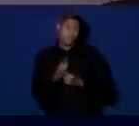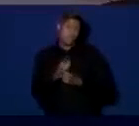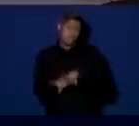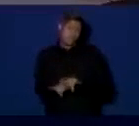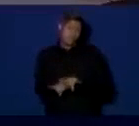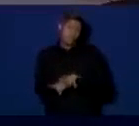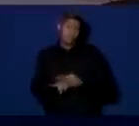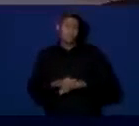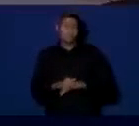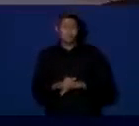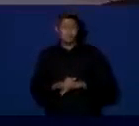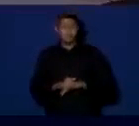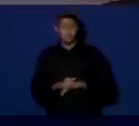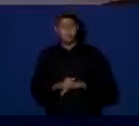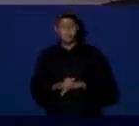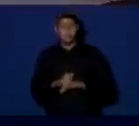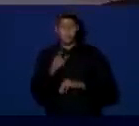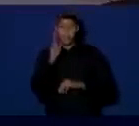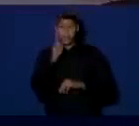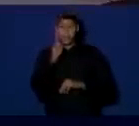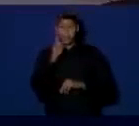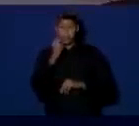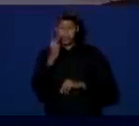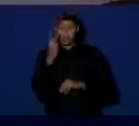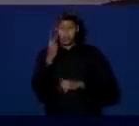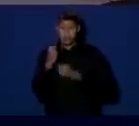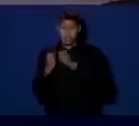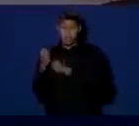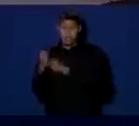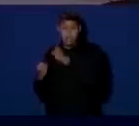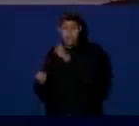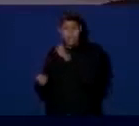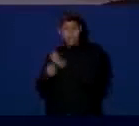né? Eu lembro que, acho que há 2 anos atrás,